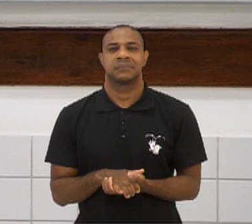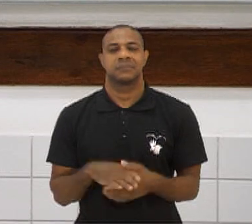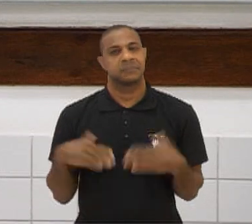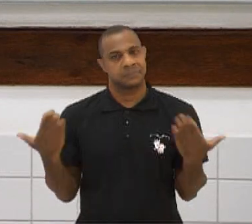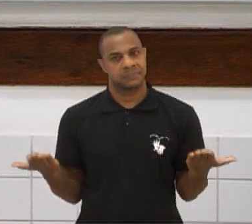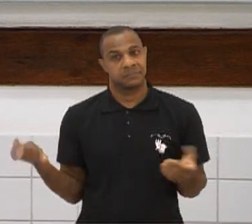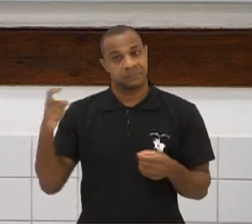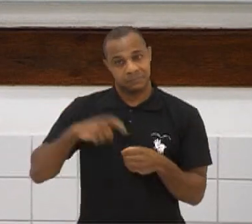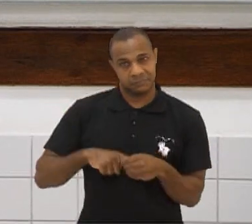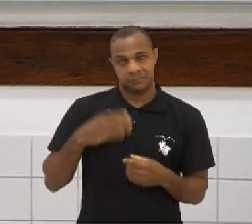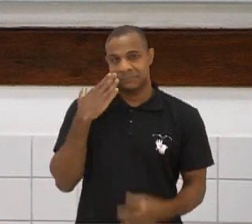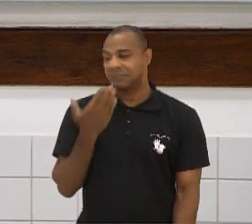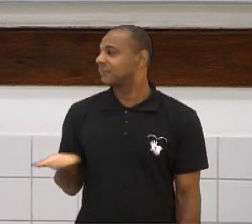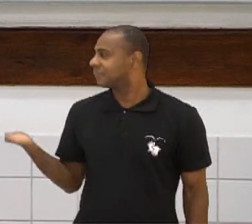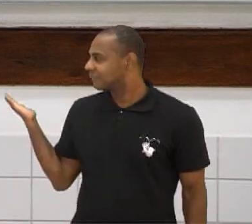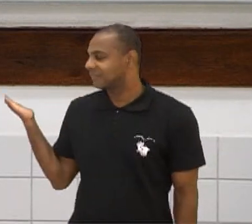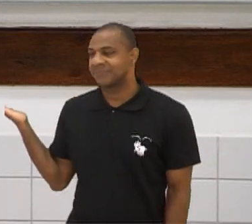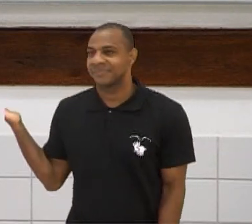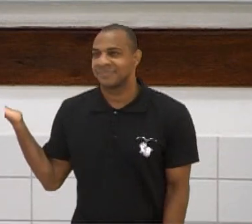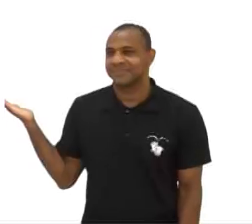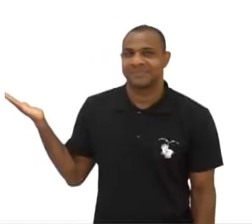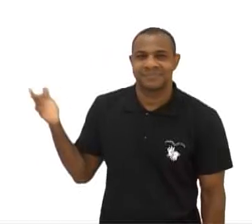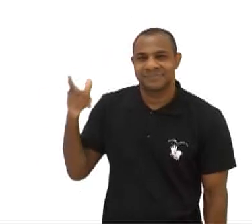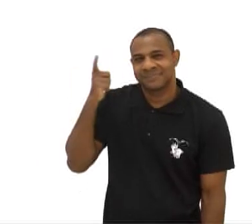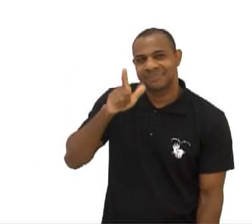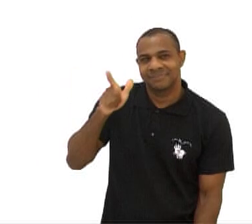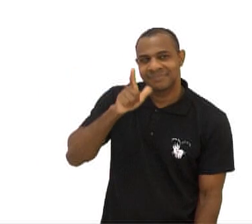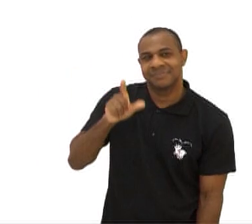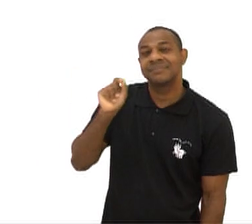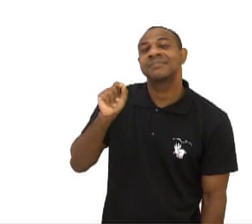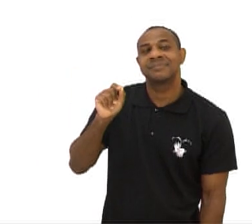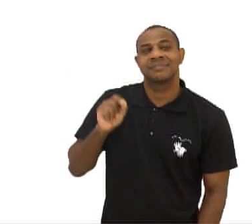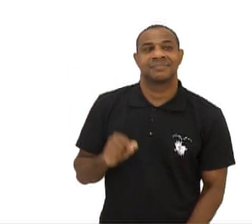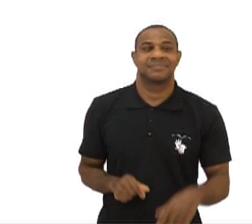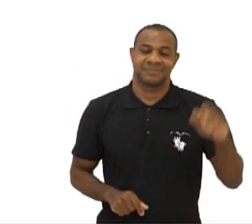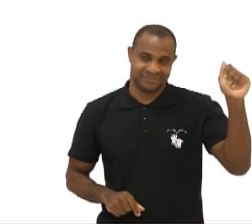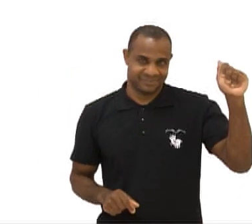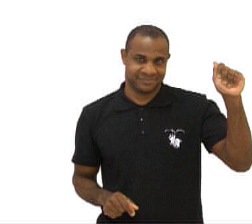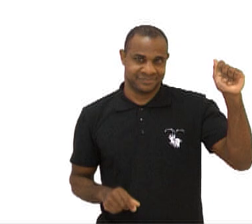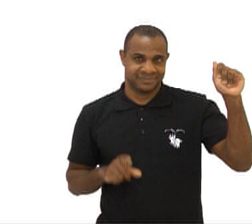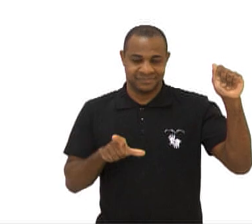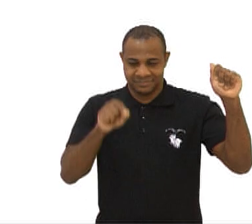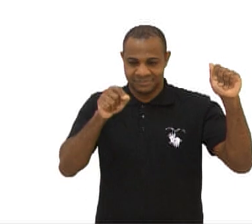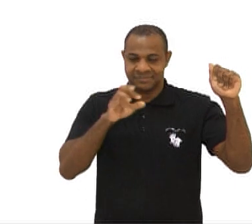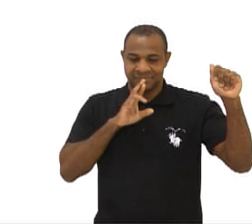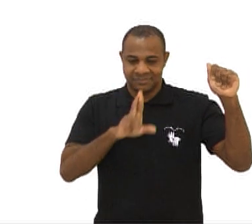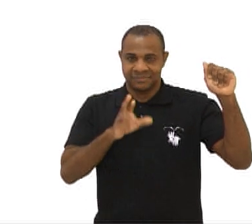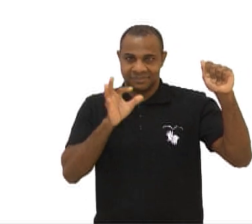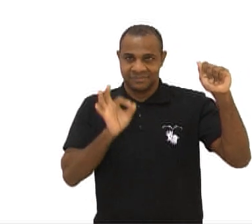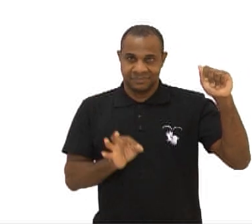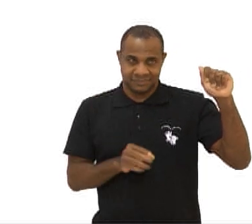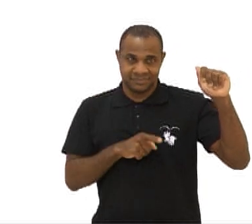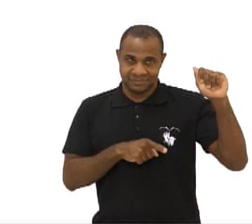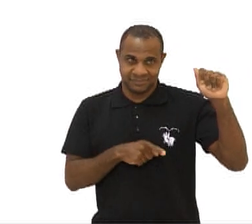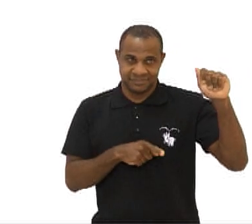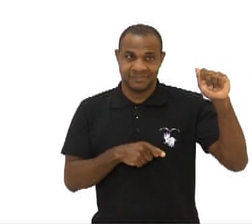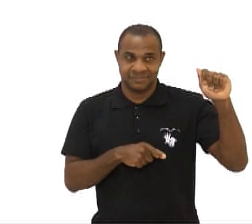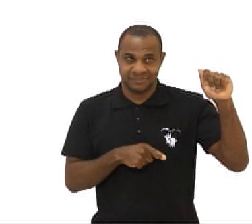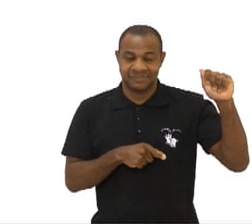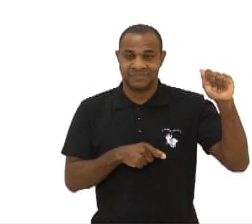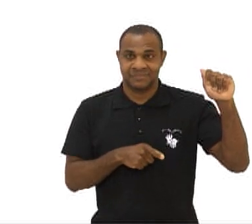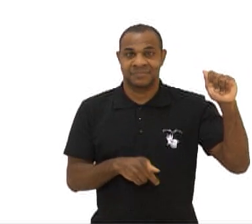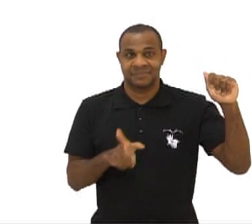Vamos retornar então, pessoal, olha lá, acertou quem assinalou ali a letra A, né? Então, o discurso direto é caracterizado por ser